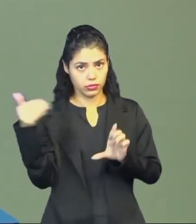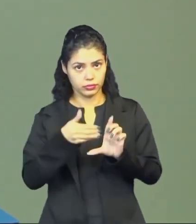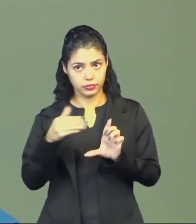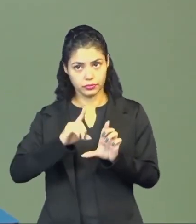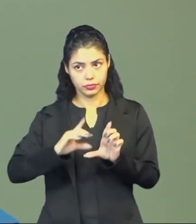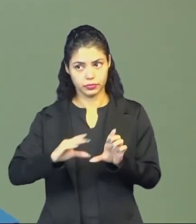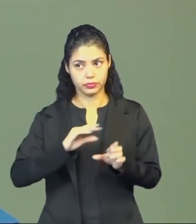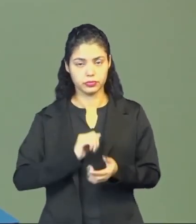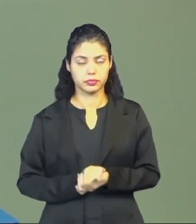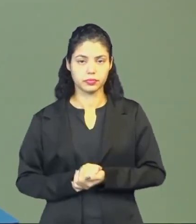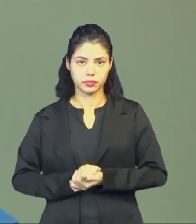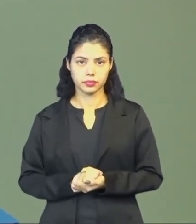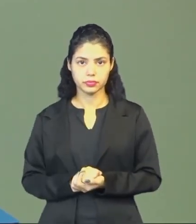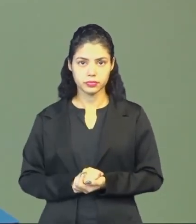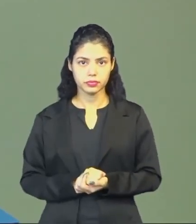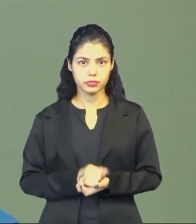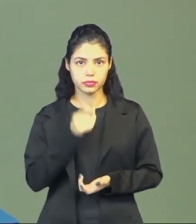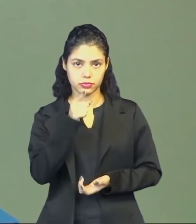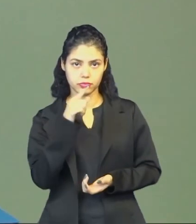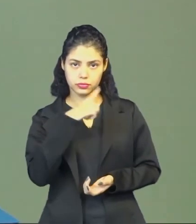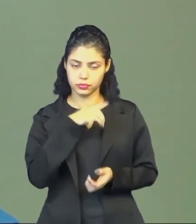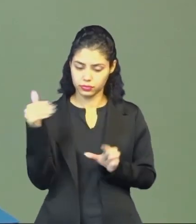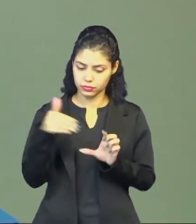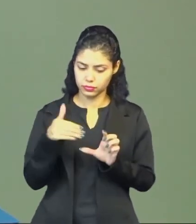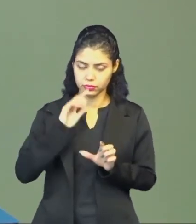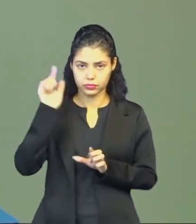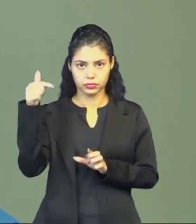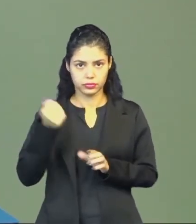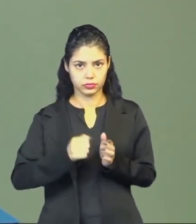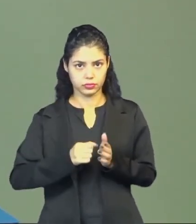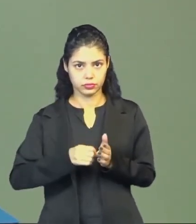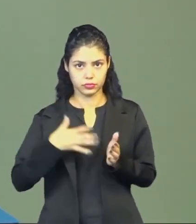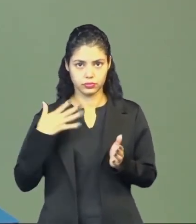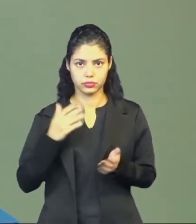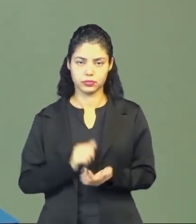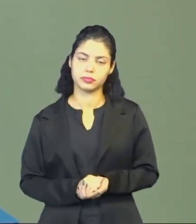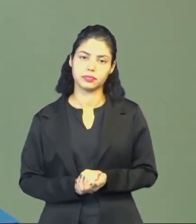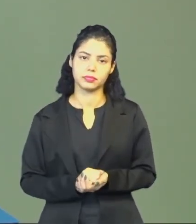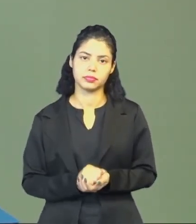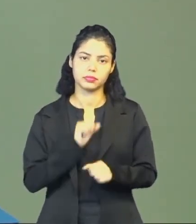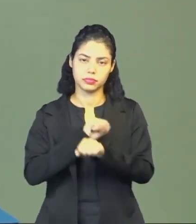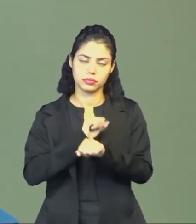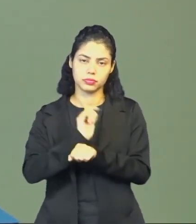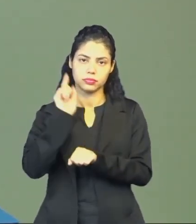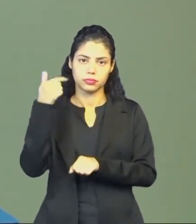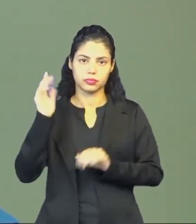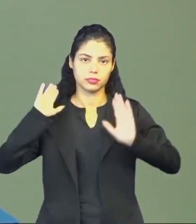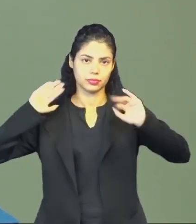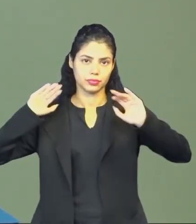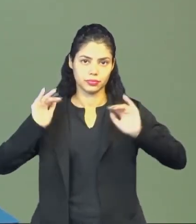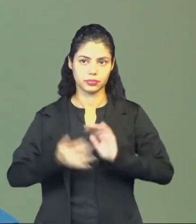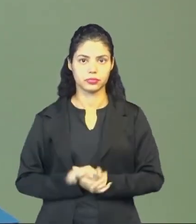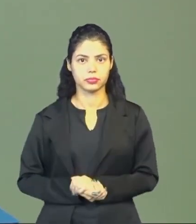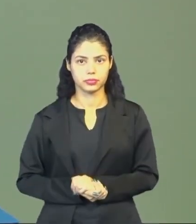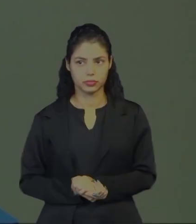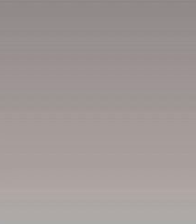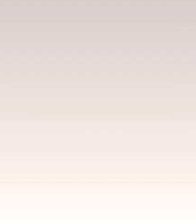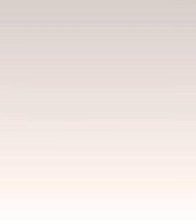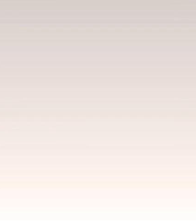acessar a plataforma Eduque, para você ter acesso a essa aula e muitas outras. E te aguardo na próxima, tá bom? Tchau, tchau.